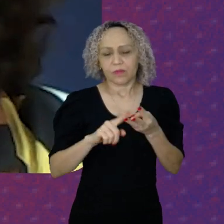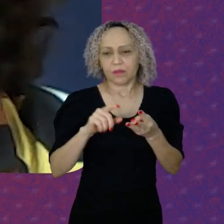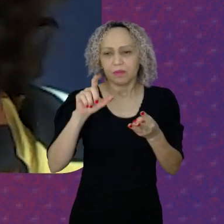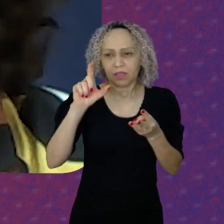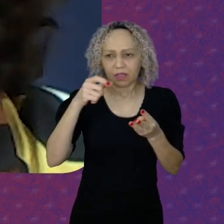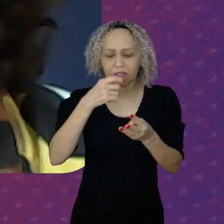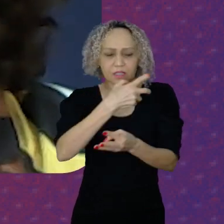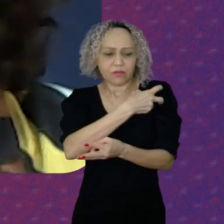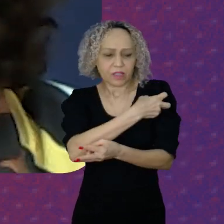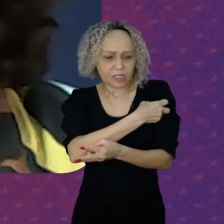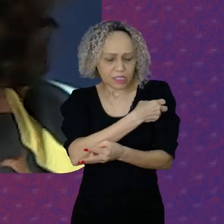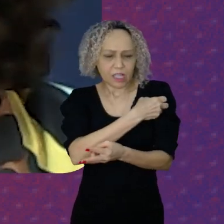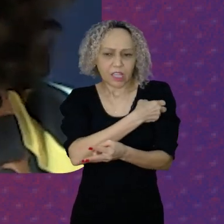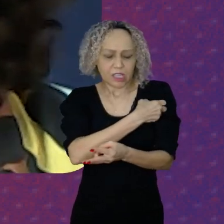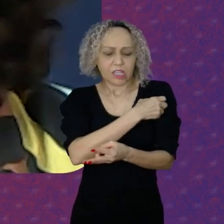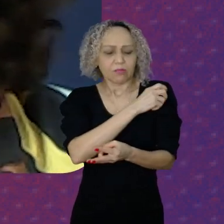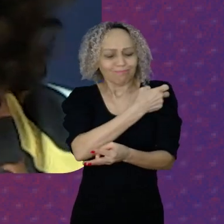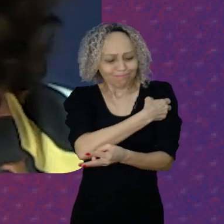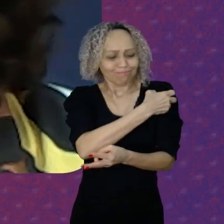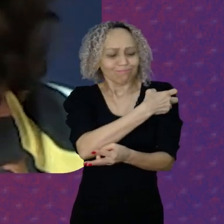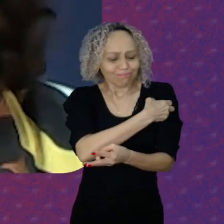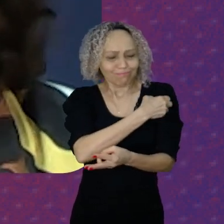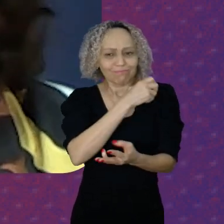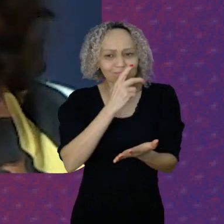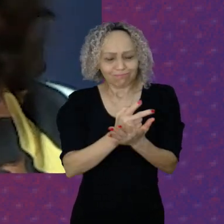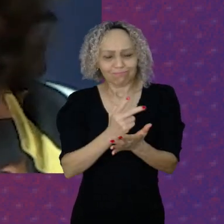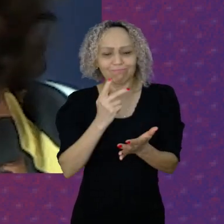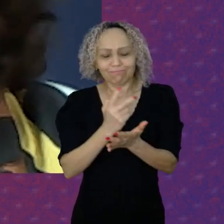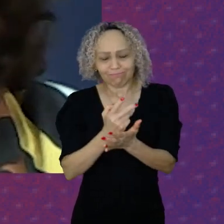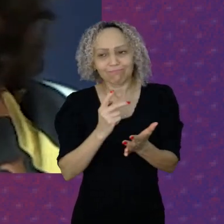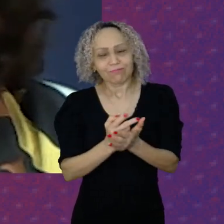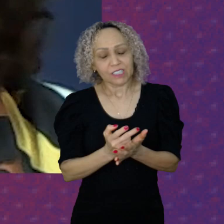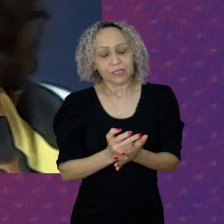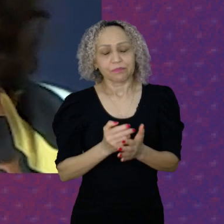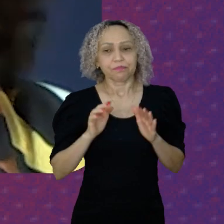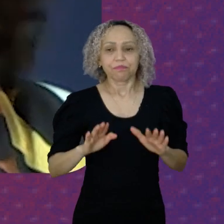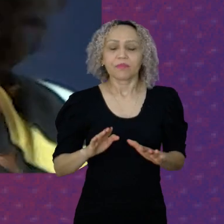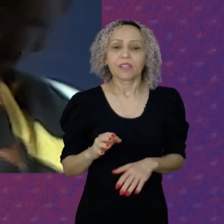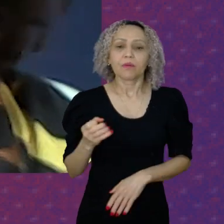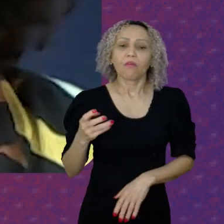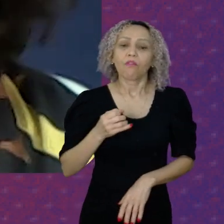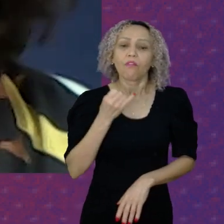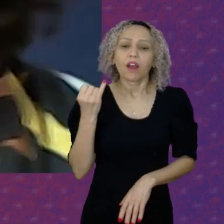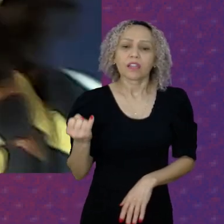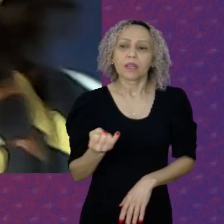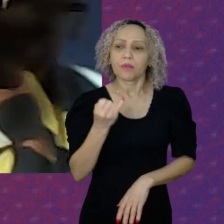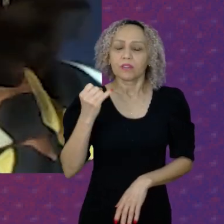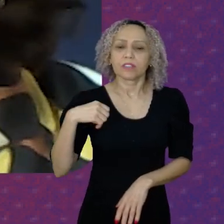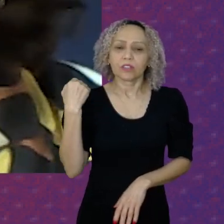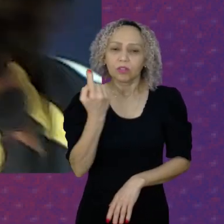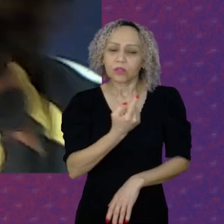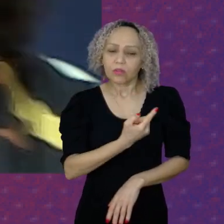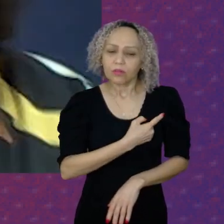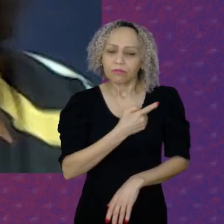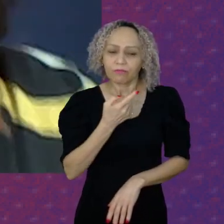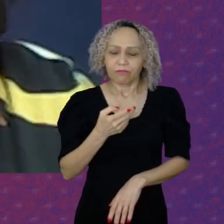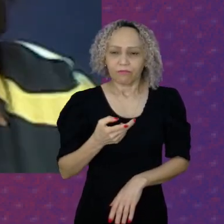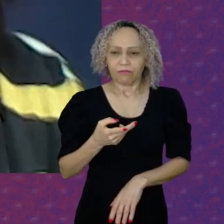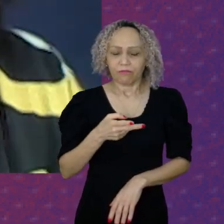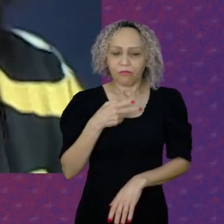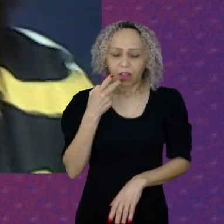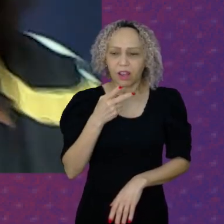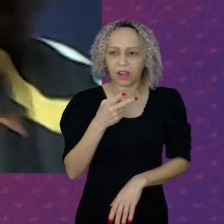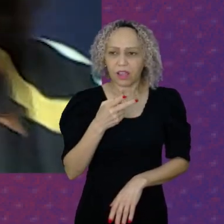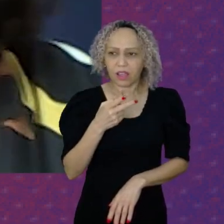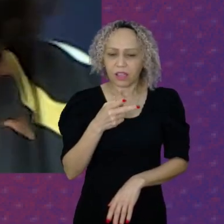dia. Eu sempre acredito que é importante a gente falar desses condicionantes, porque